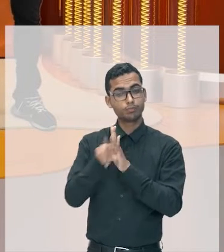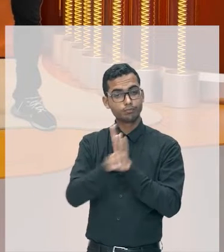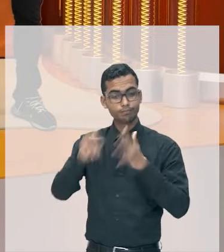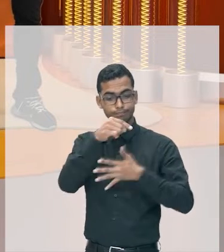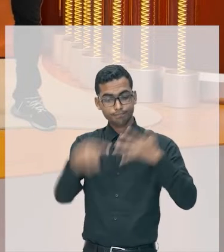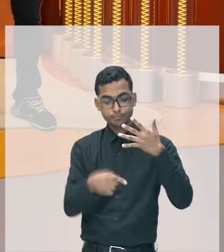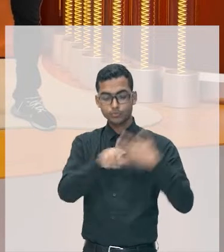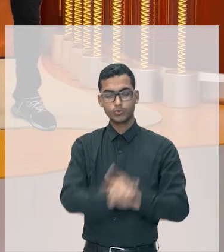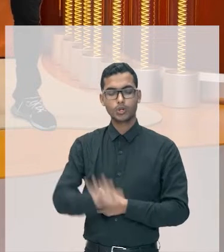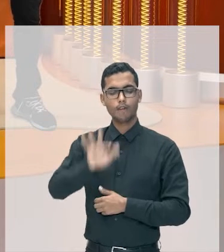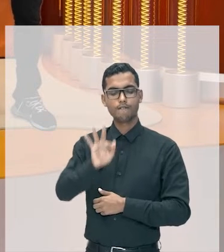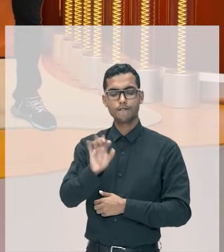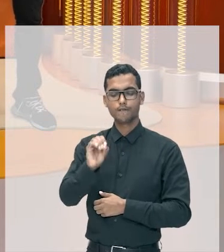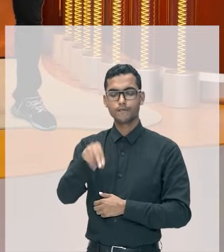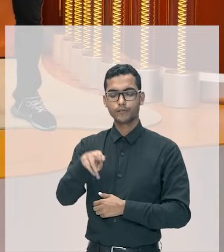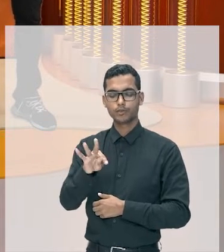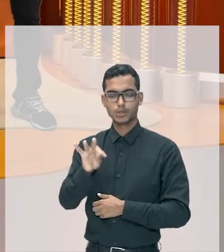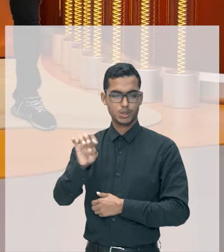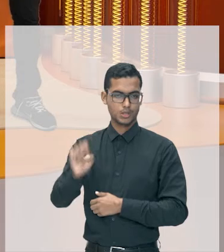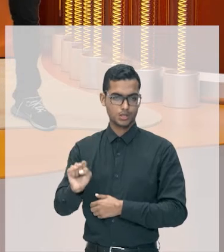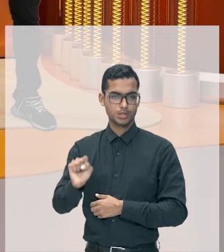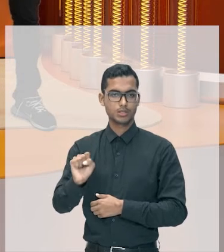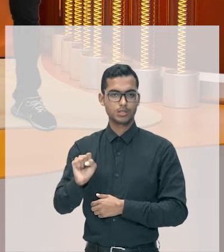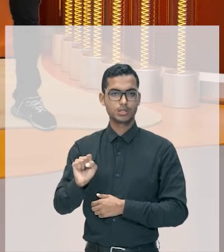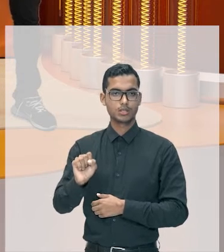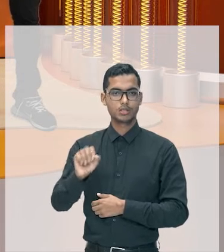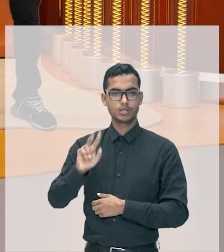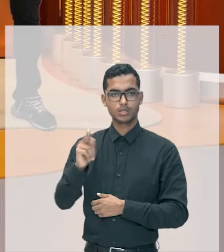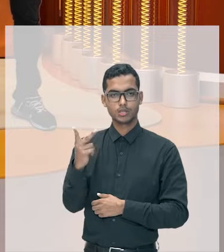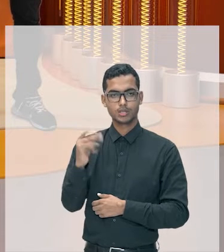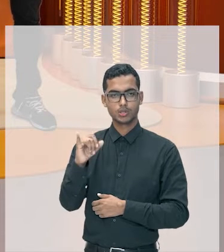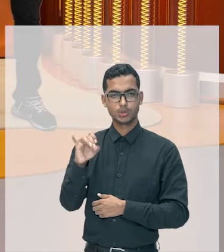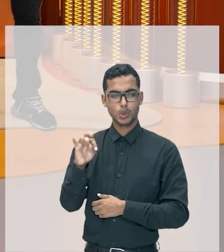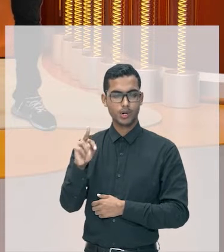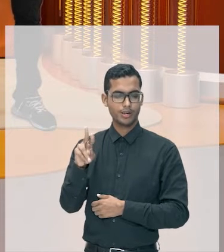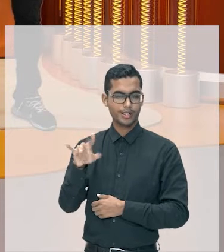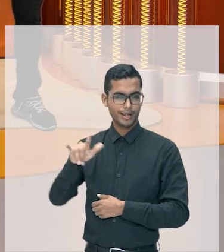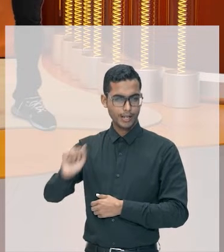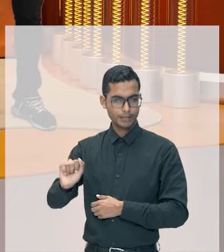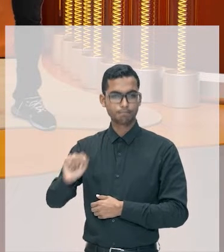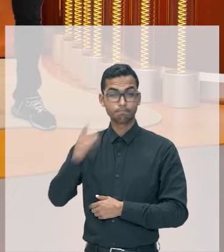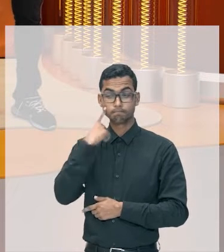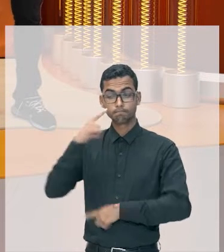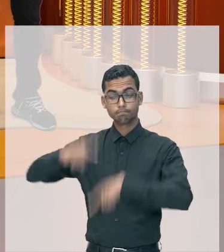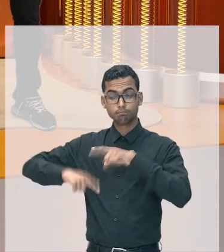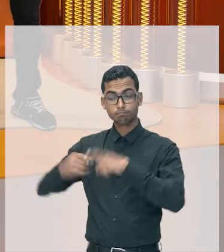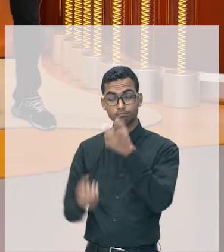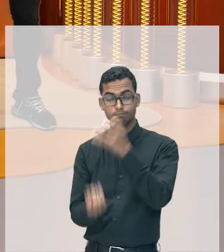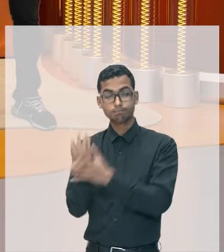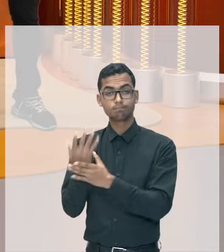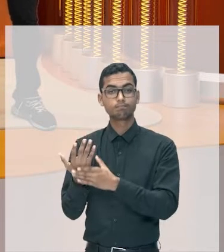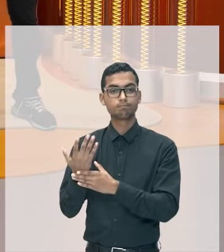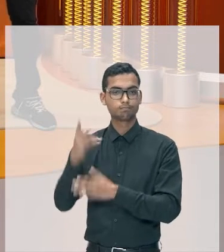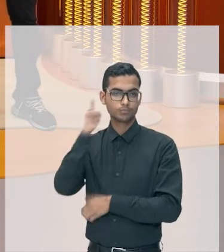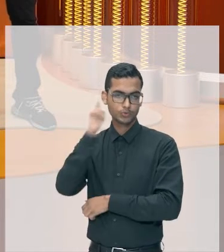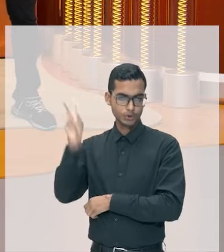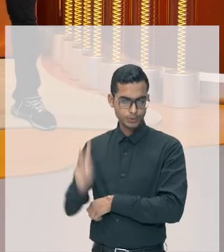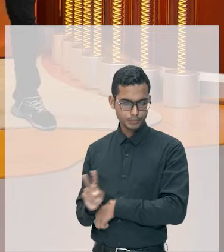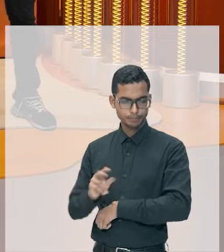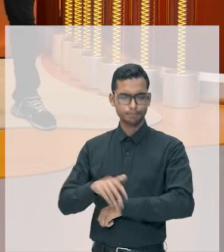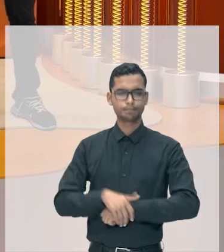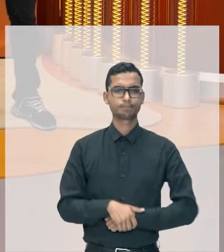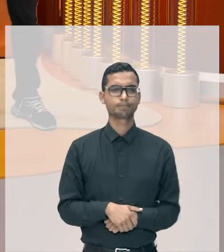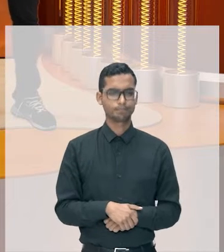é algo extremamente fundamental para o historiador escrever, contar ali